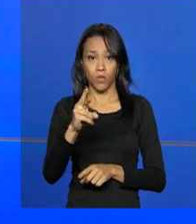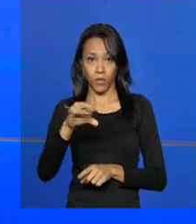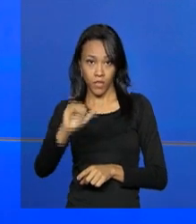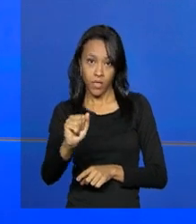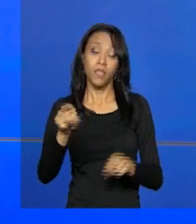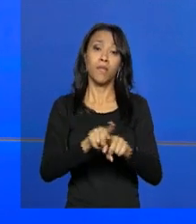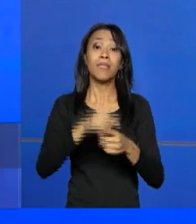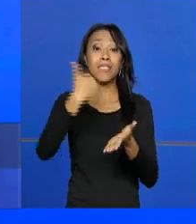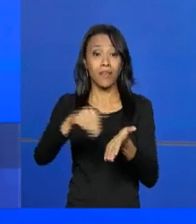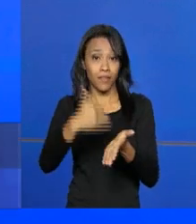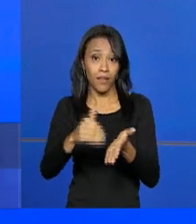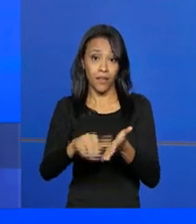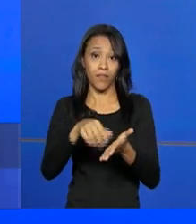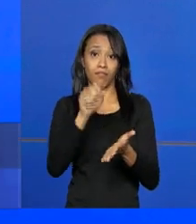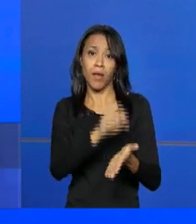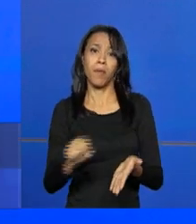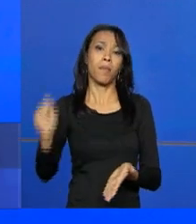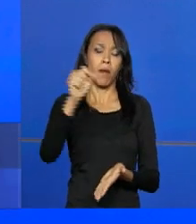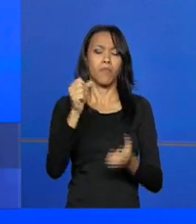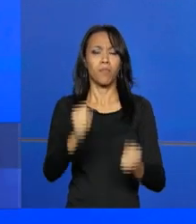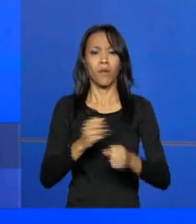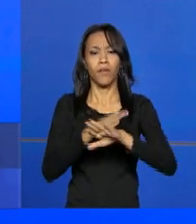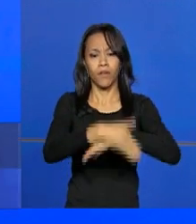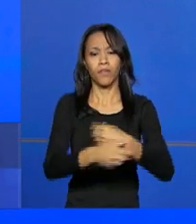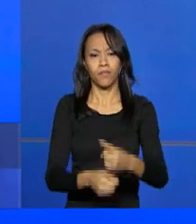Consumidor o portal está disponível no endereço